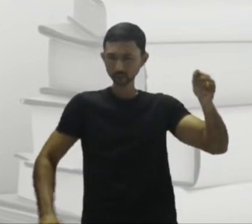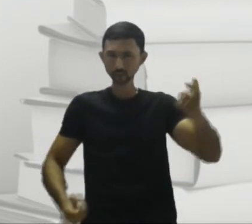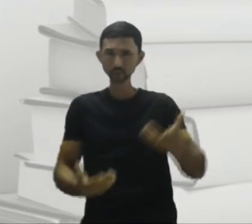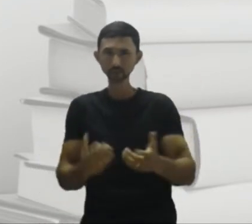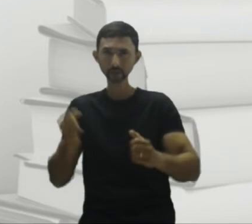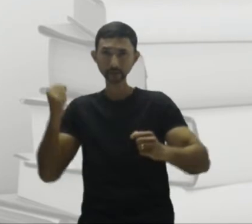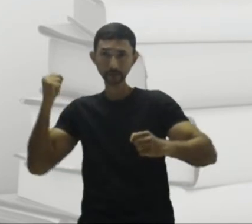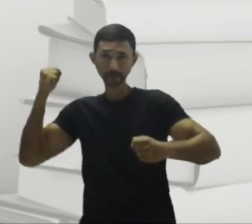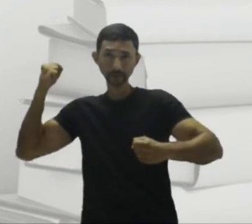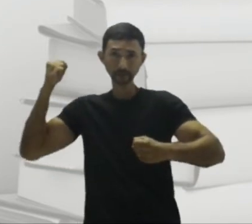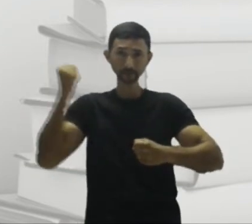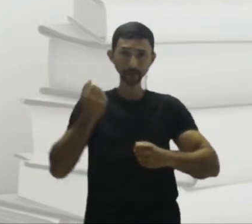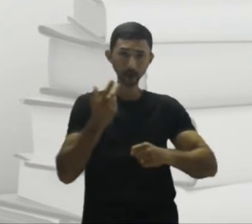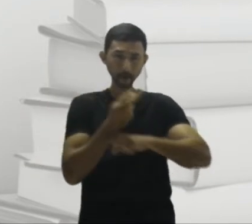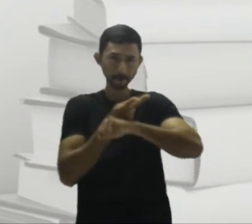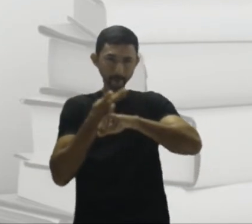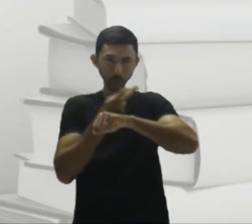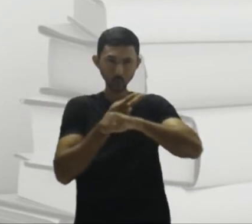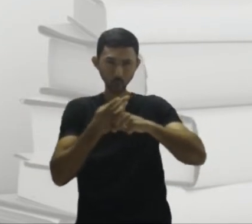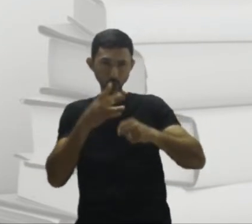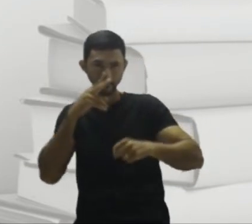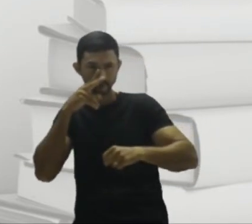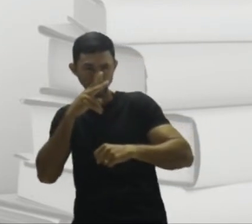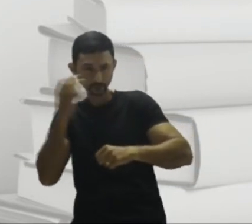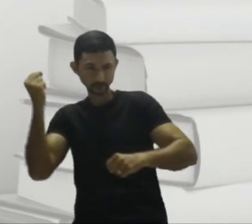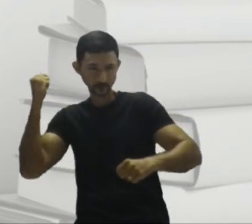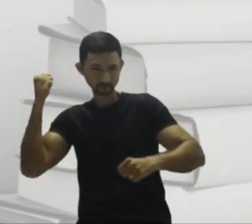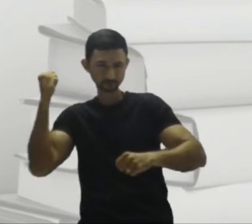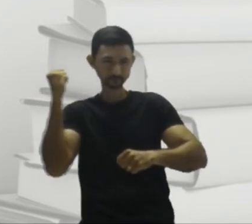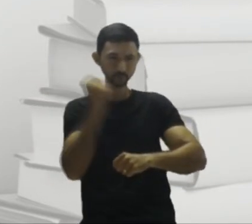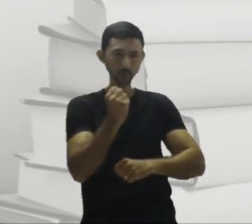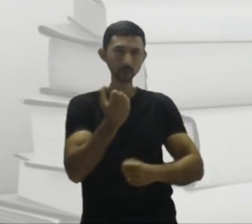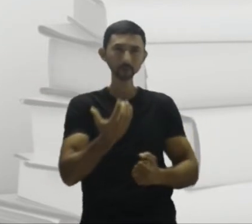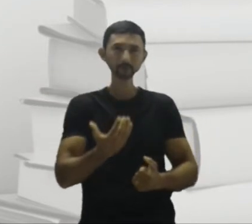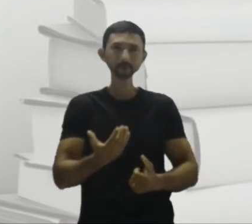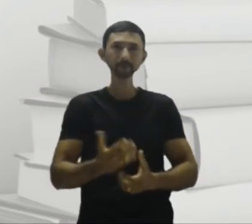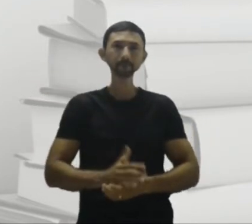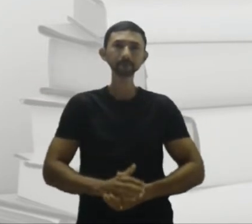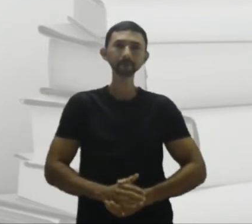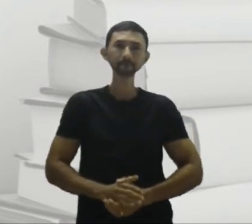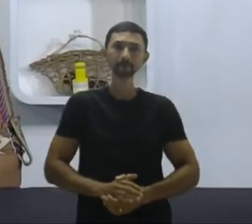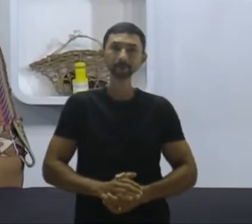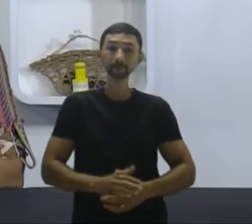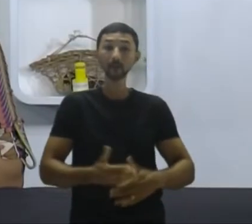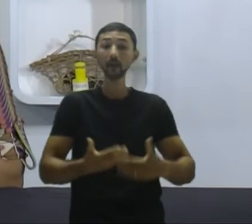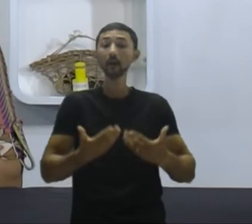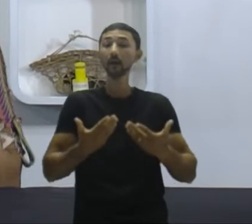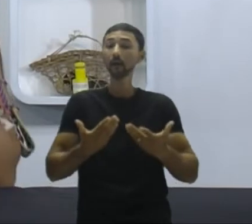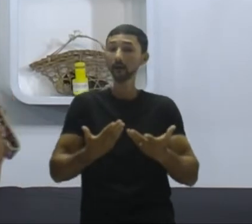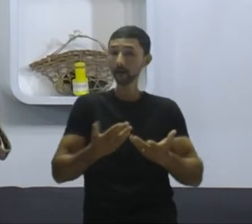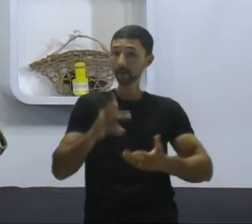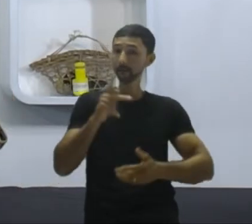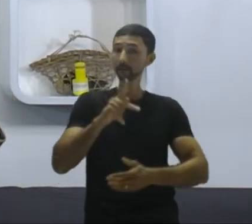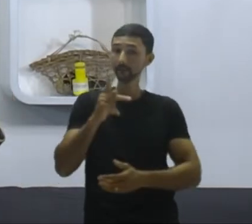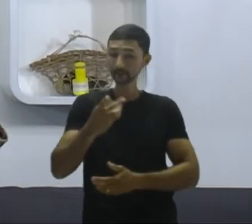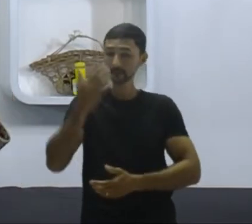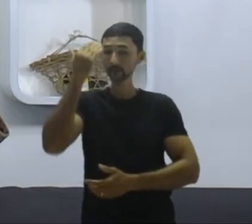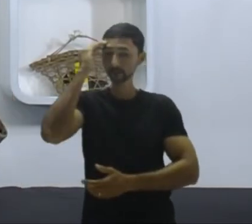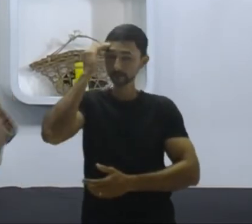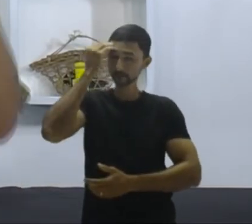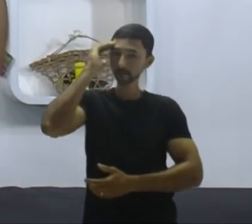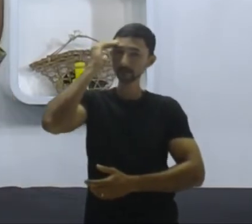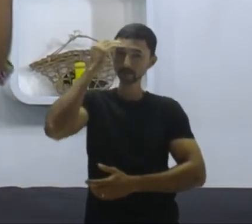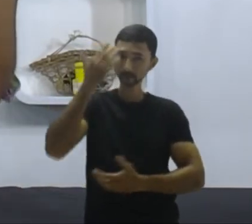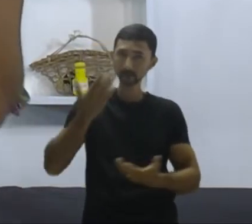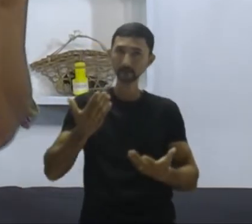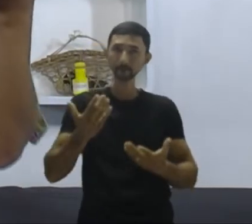mão direita procurava o ponto mais vulnerável de Heitor. A dizer, professora, agora eu entendi.